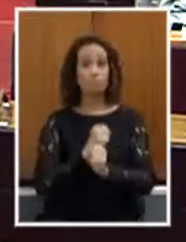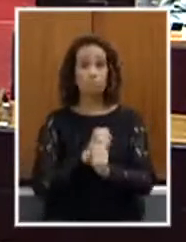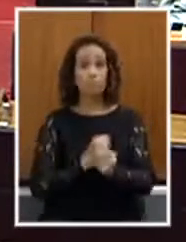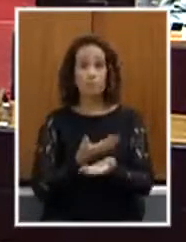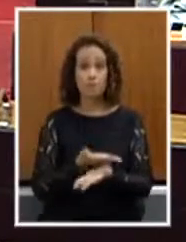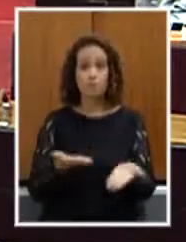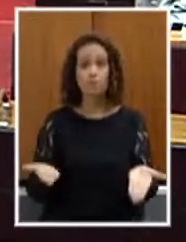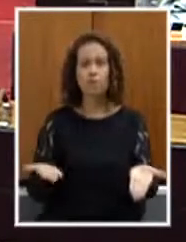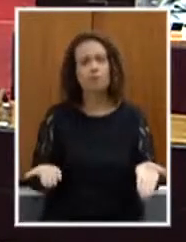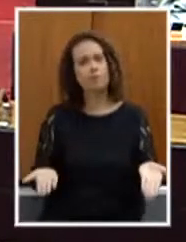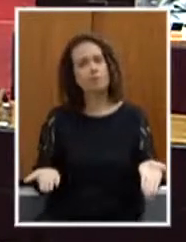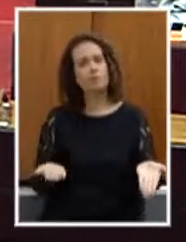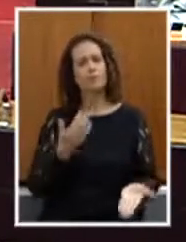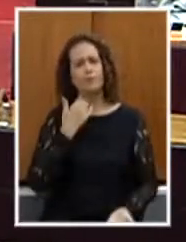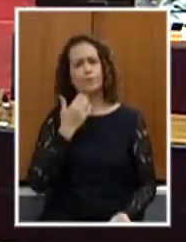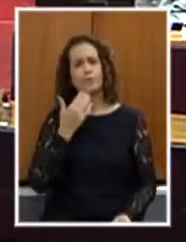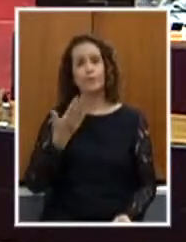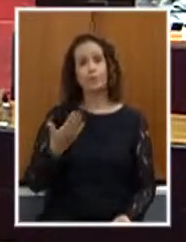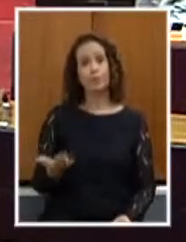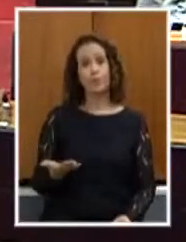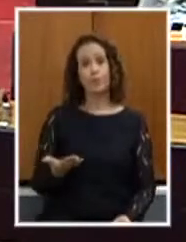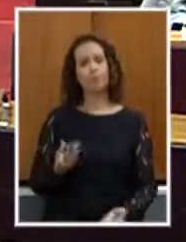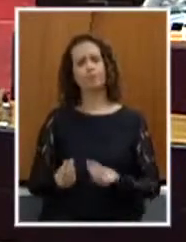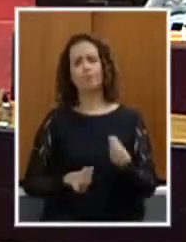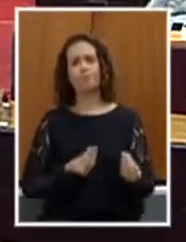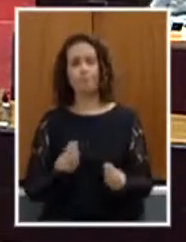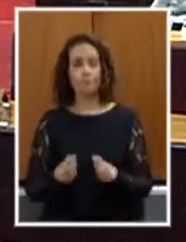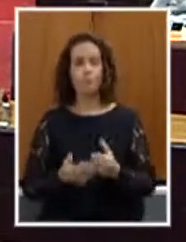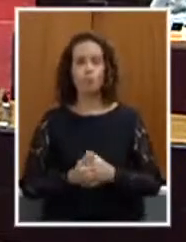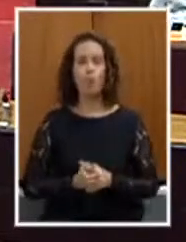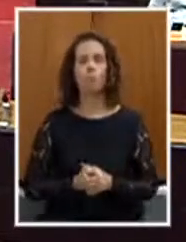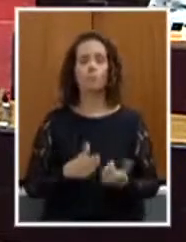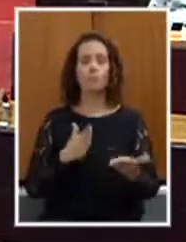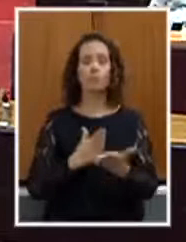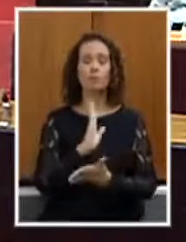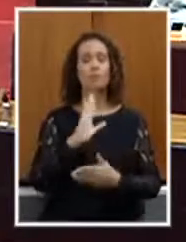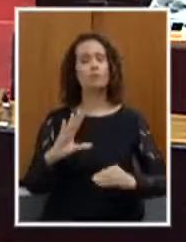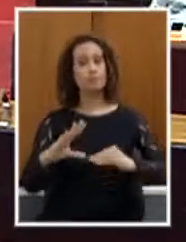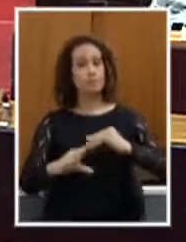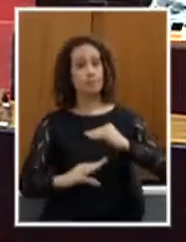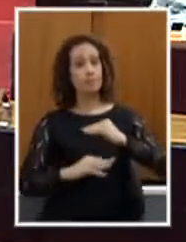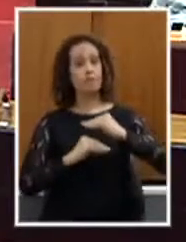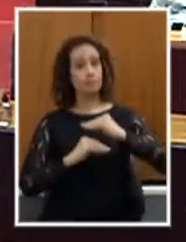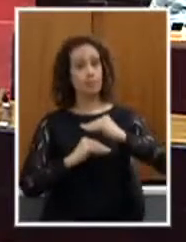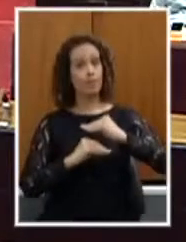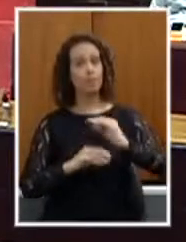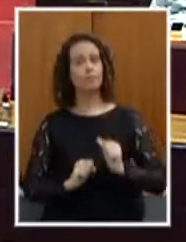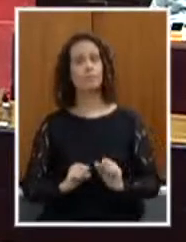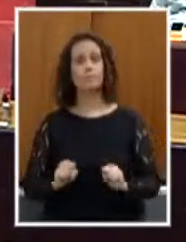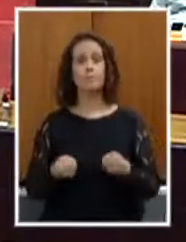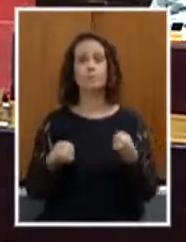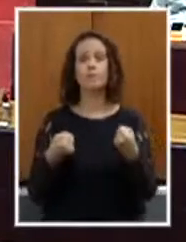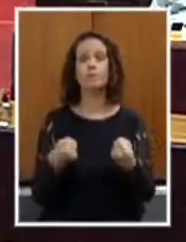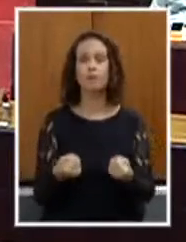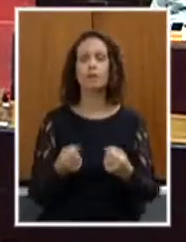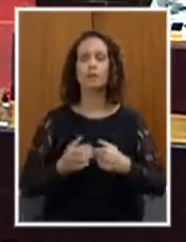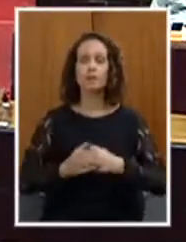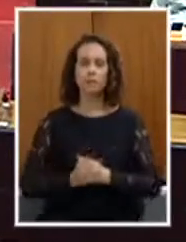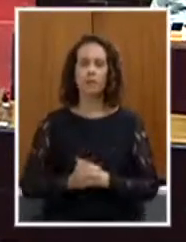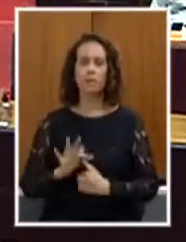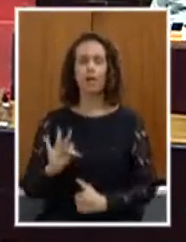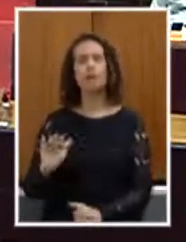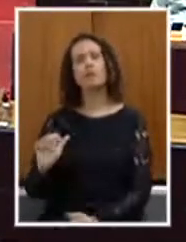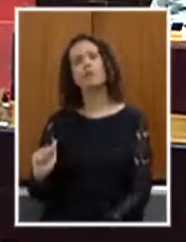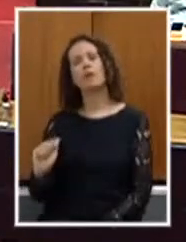nem assim, nós tivermos a condição de aprovar uma emenda que fortalece uma fundação como a